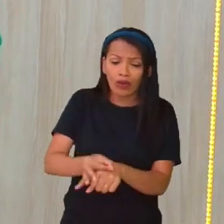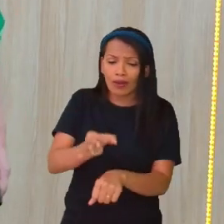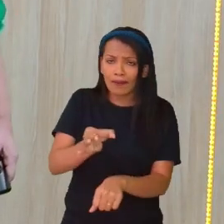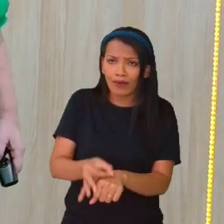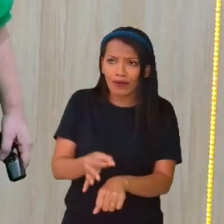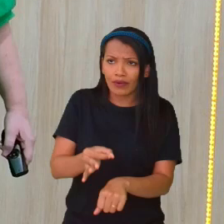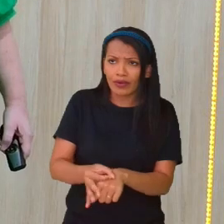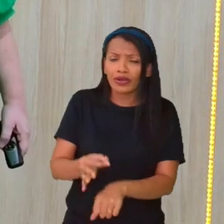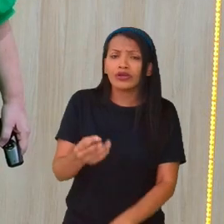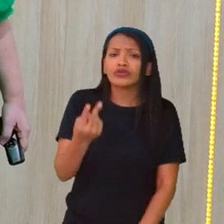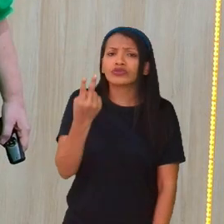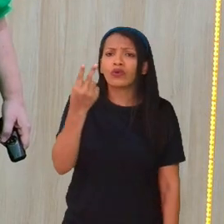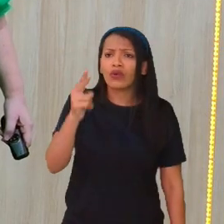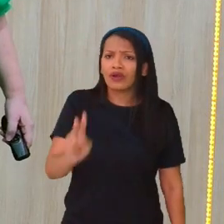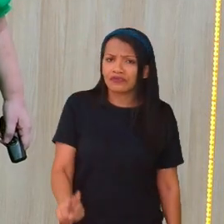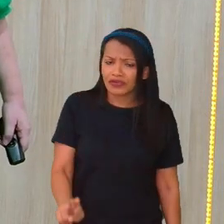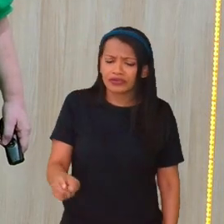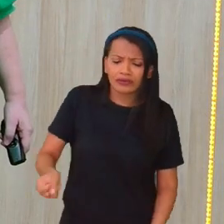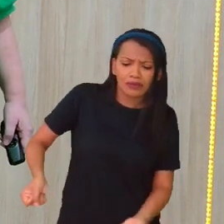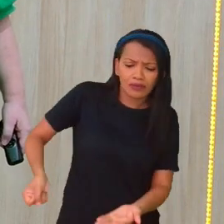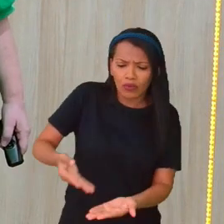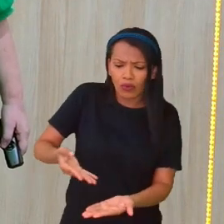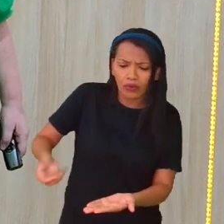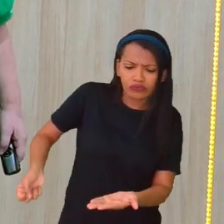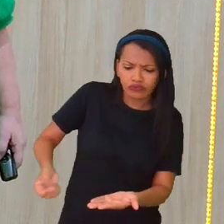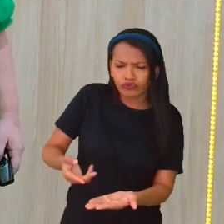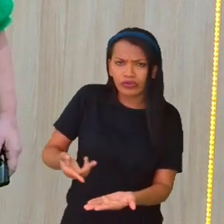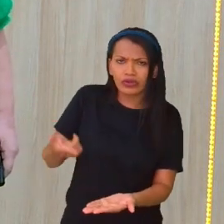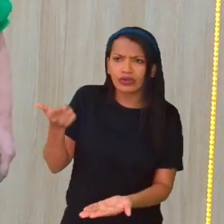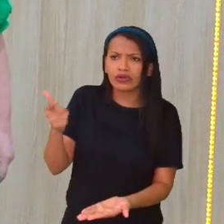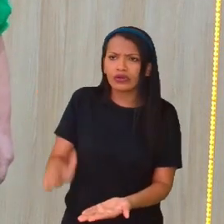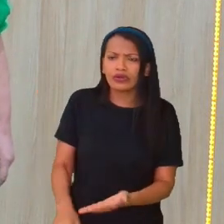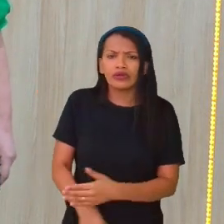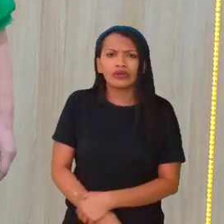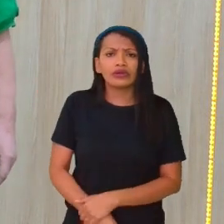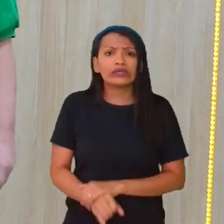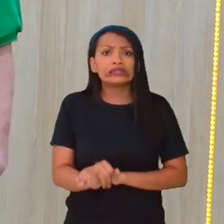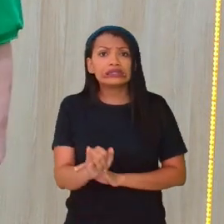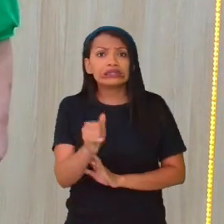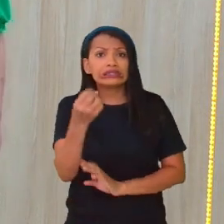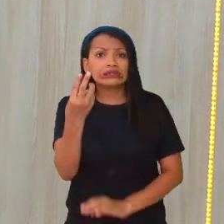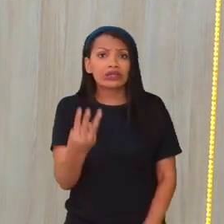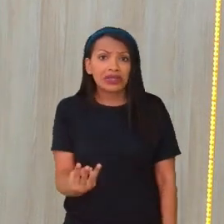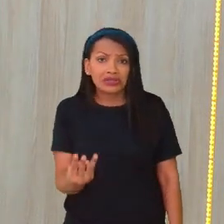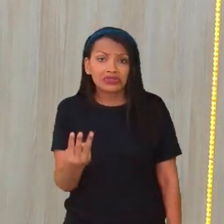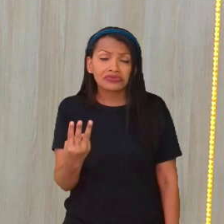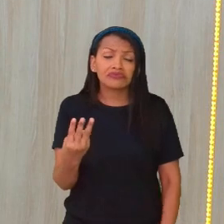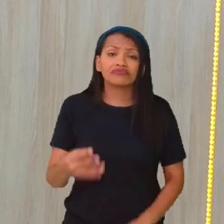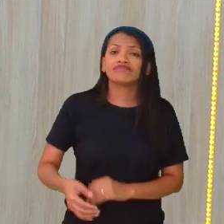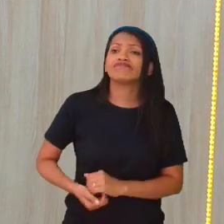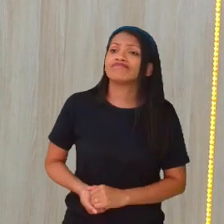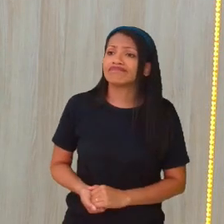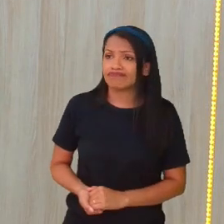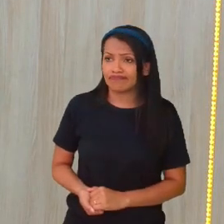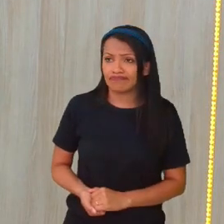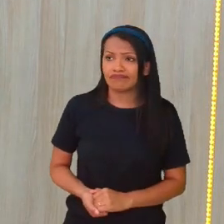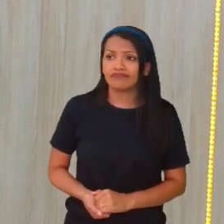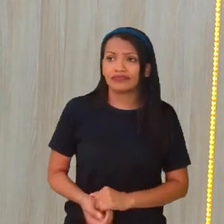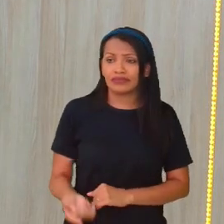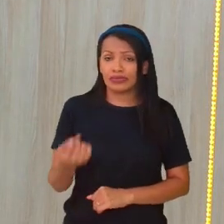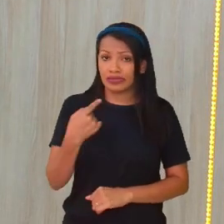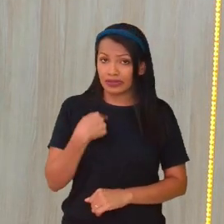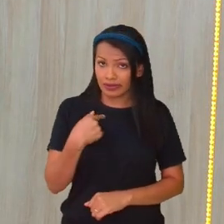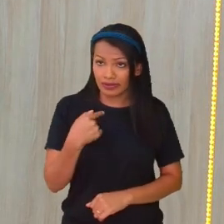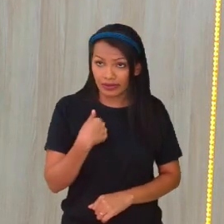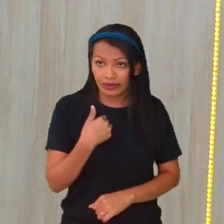honesta 2 vezes seguidas? E se forem 3? Gente, eu vou